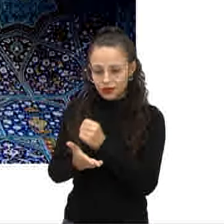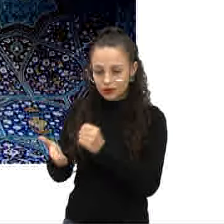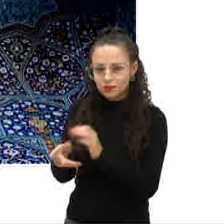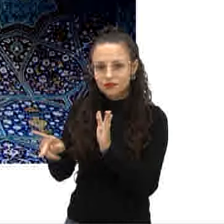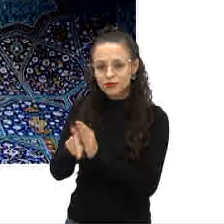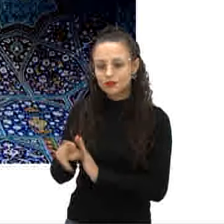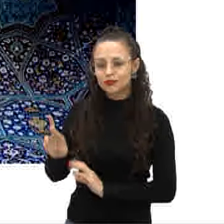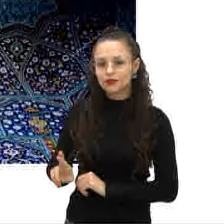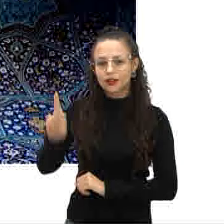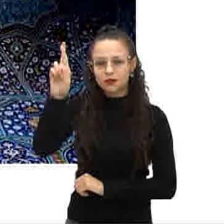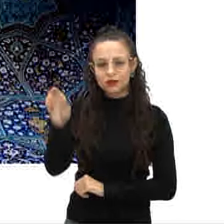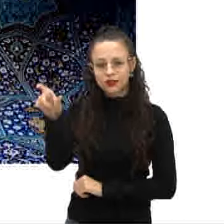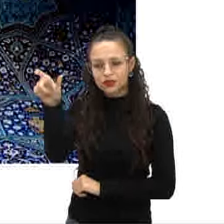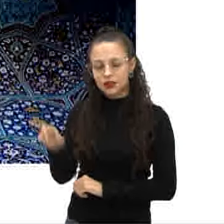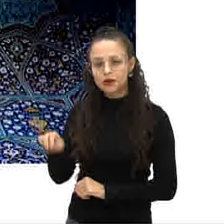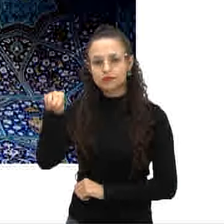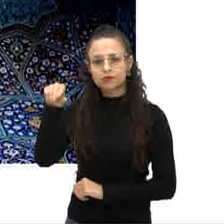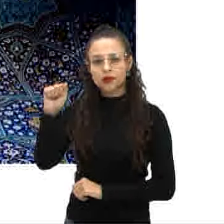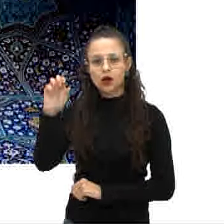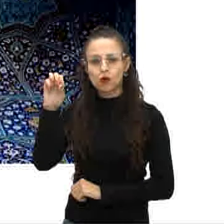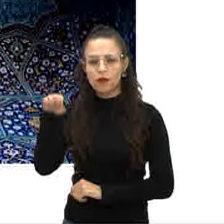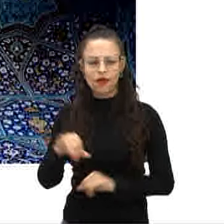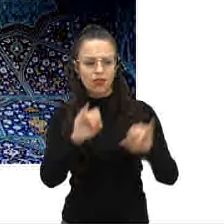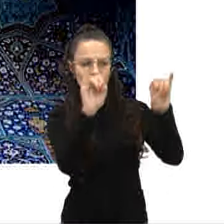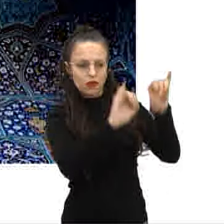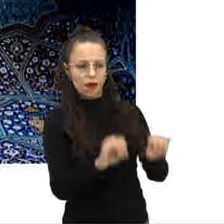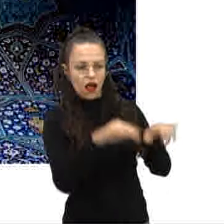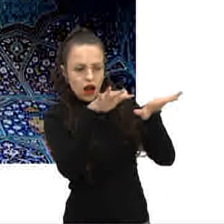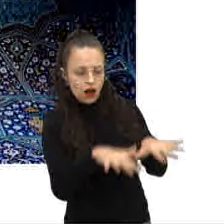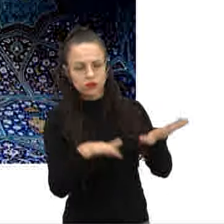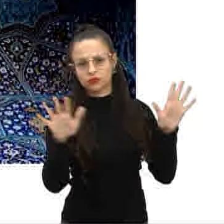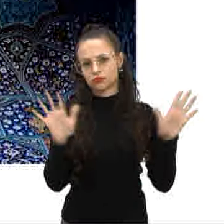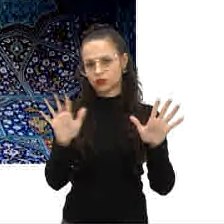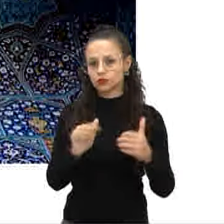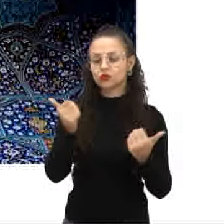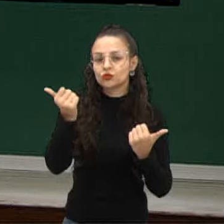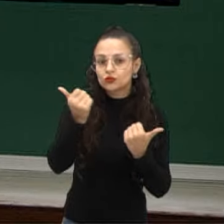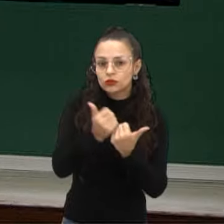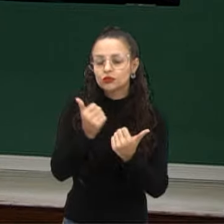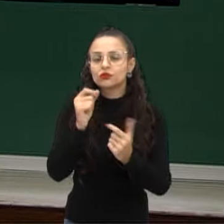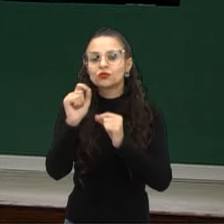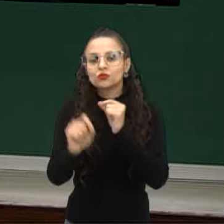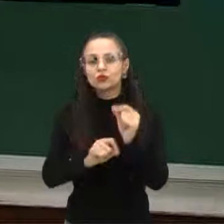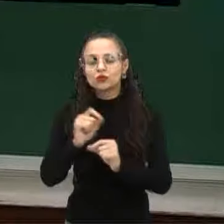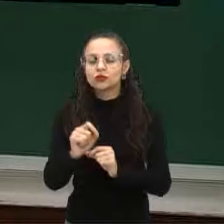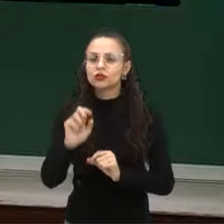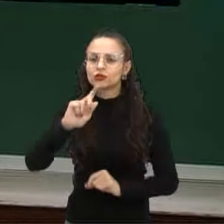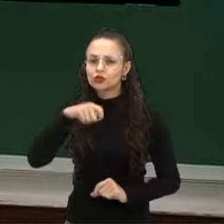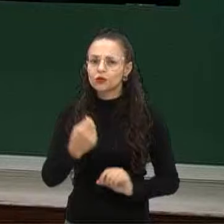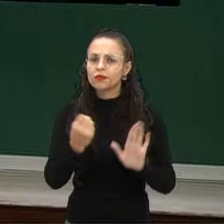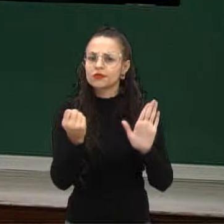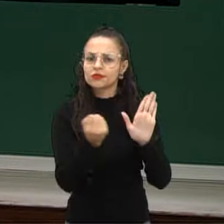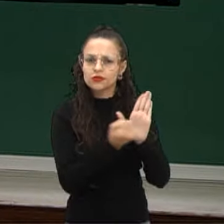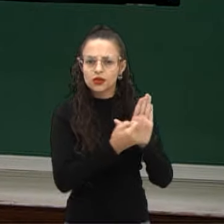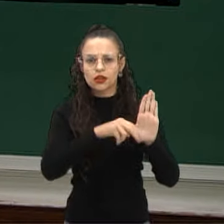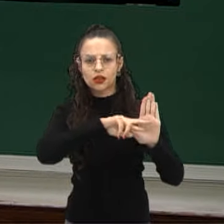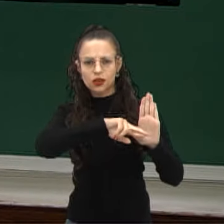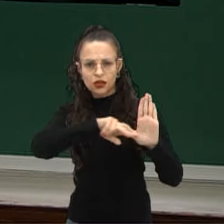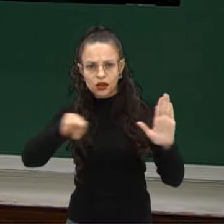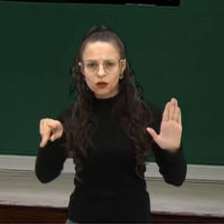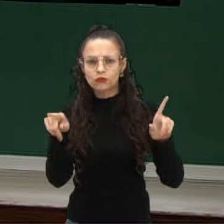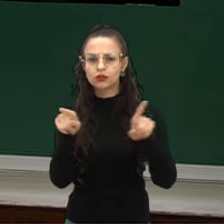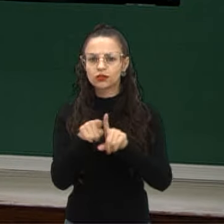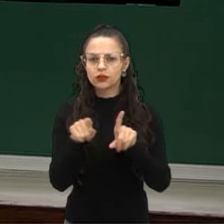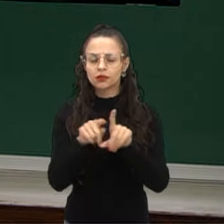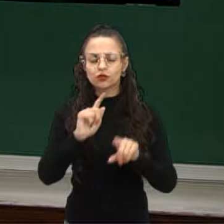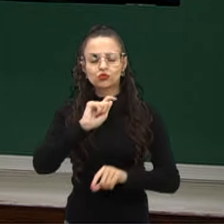no início, que não se cultuava imagem, tudo, aí foi substituído tudo por aquela parte dos símbolos, né,